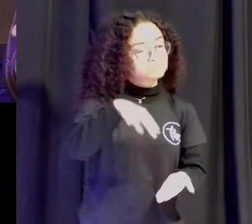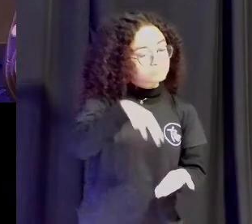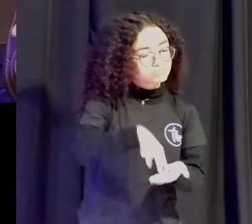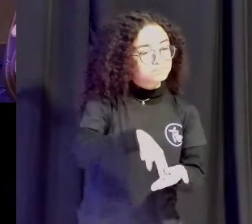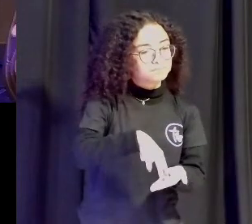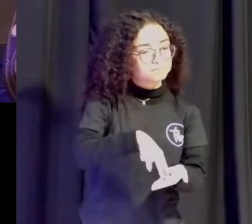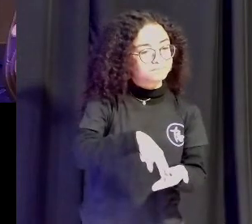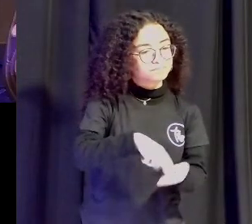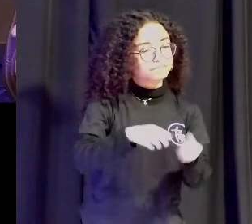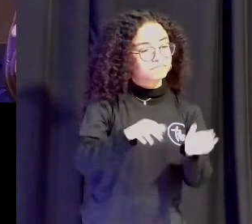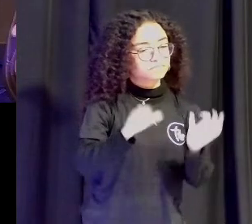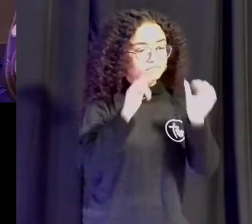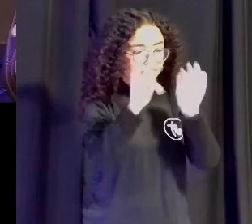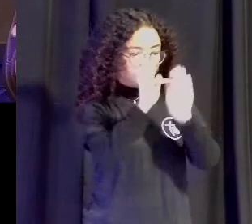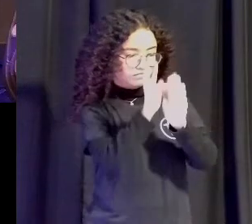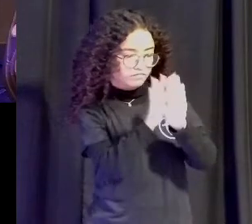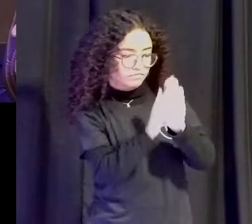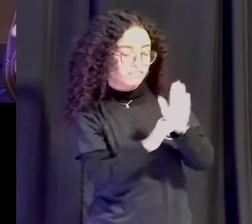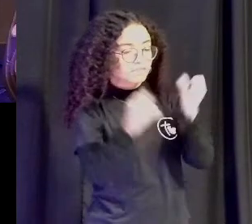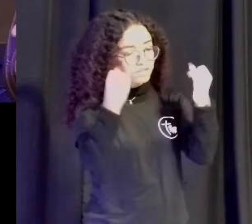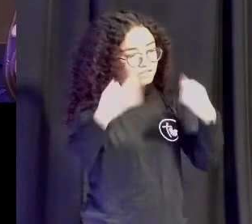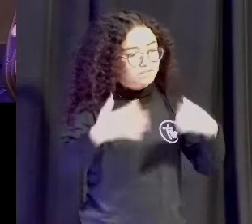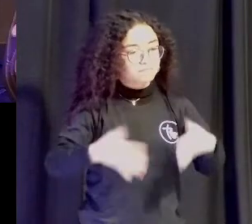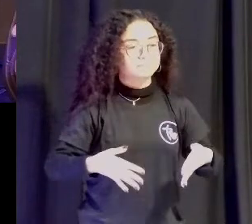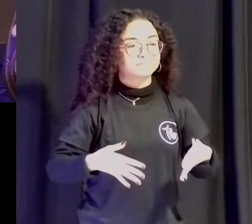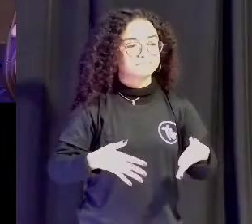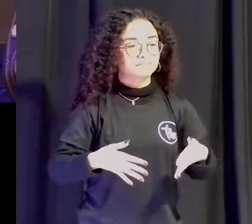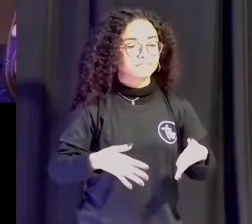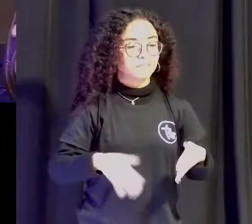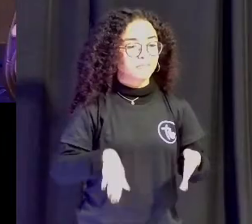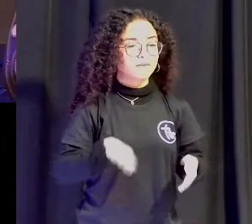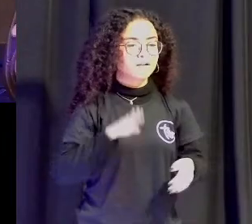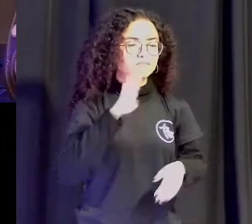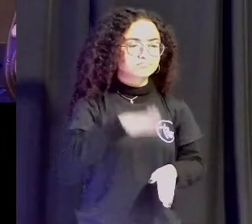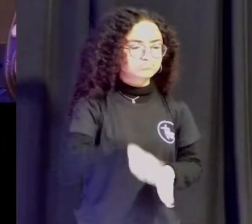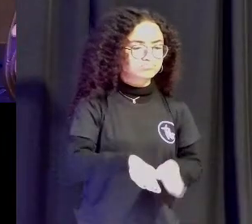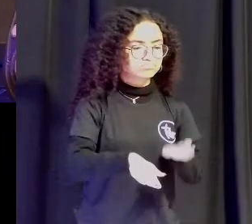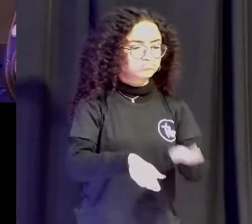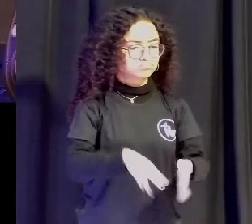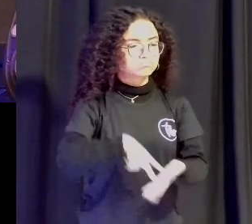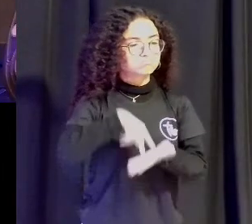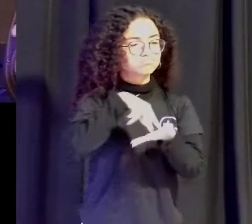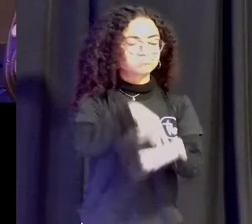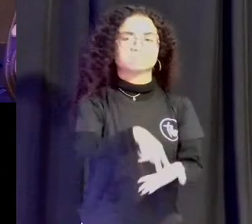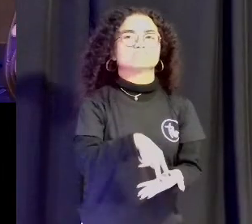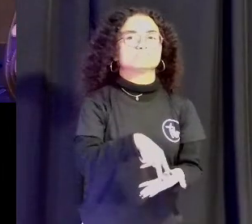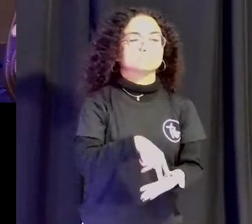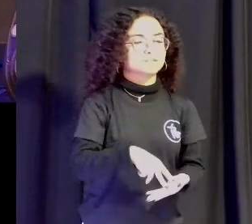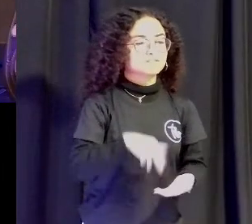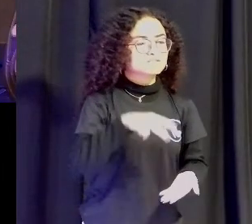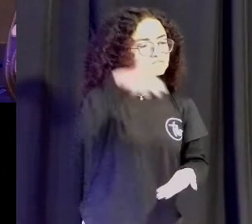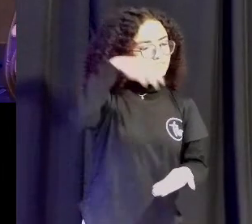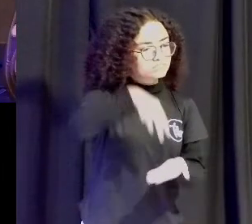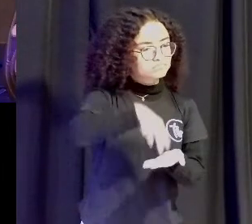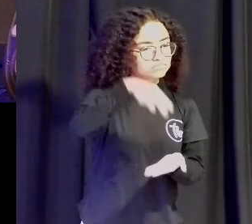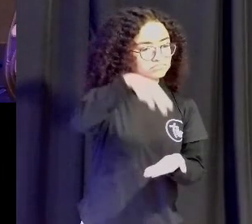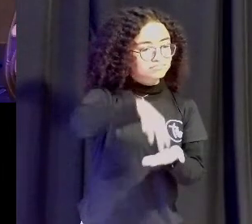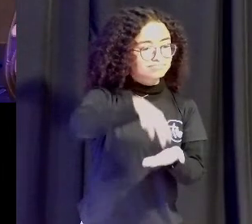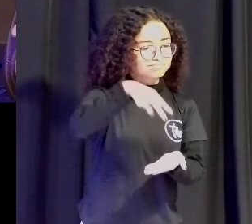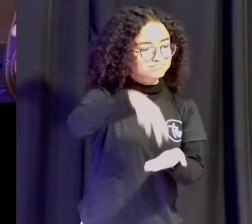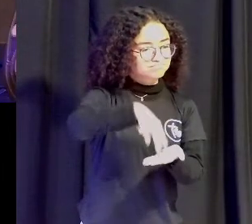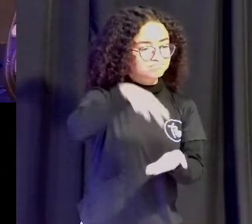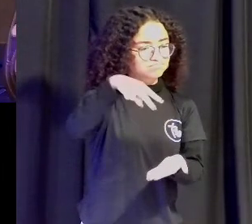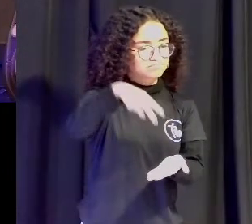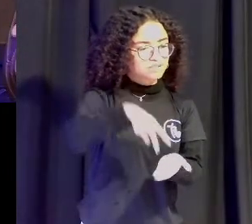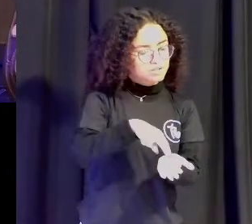o texto diz, e logo os seus pés e artelhos se firmaram, e saltando, ele pôs-se em pé, e